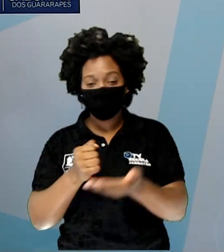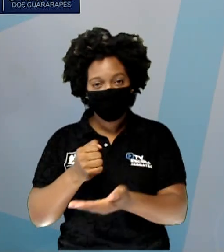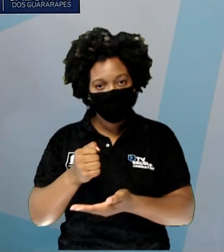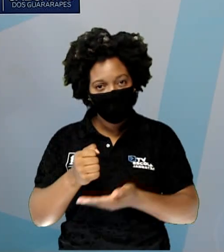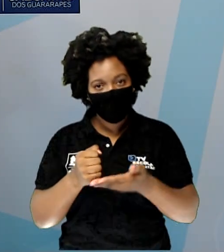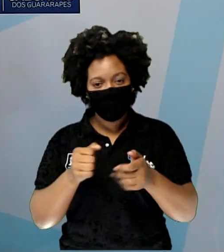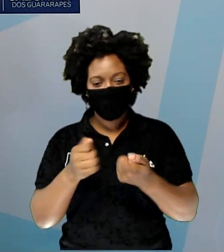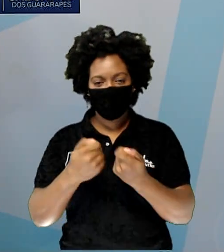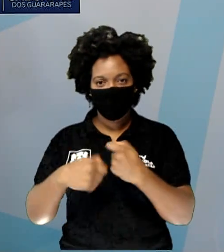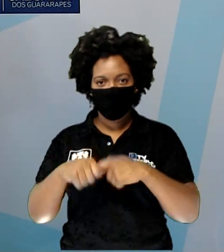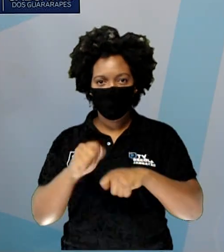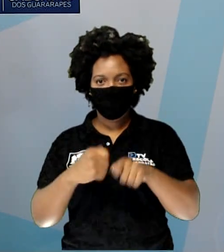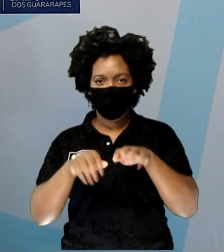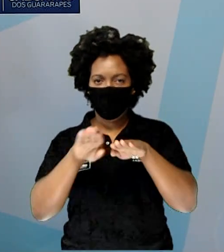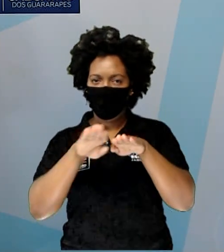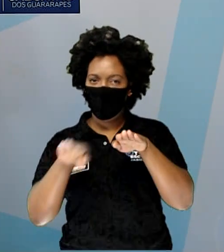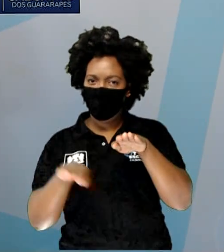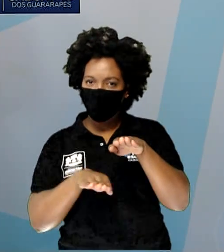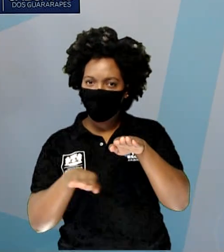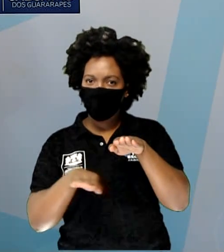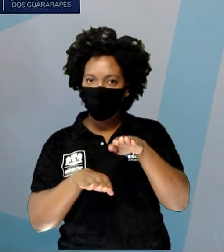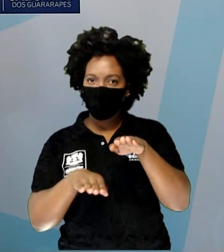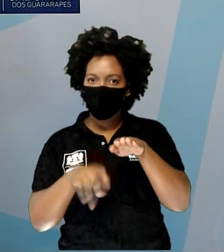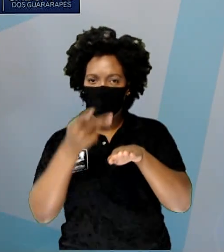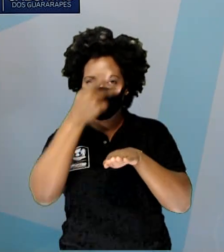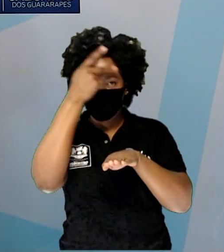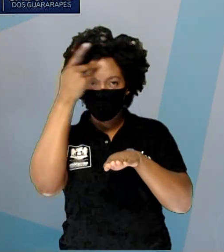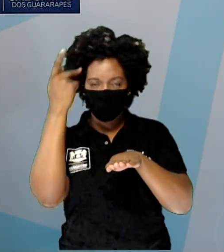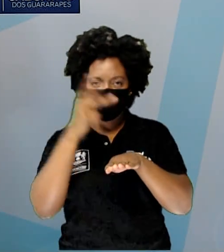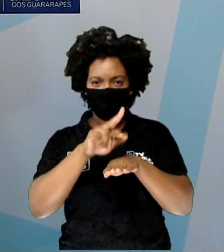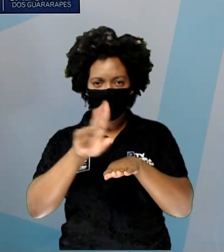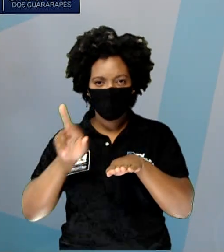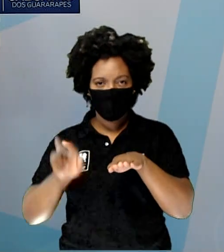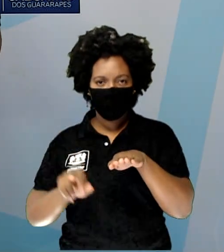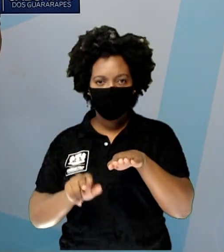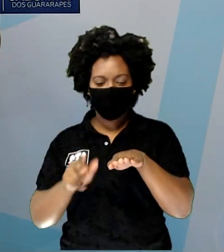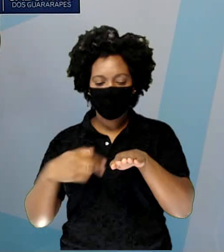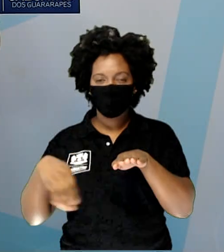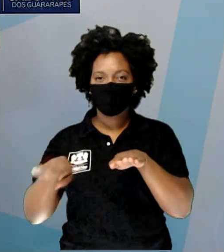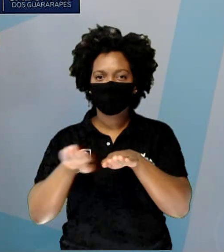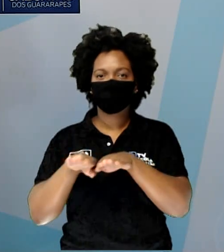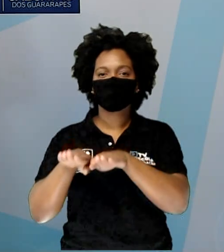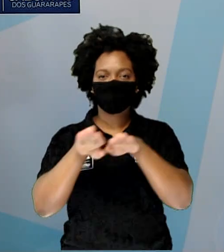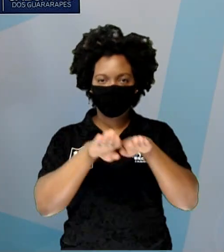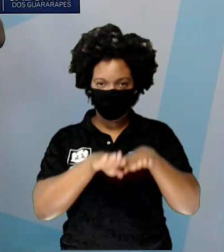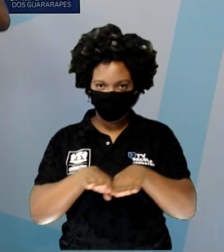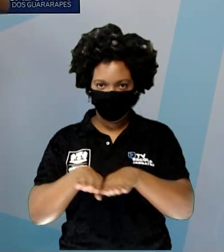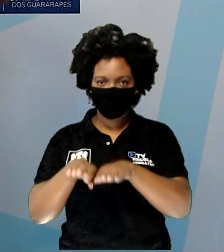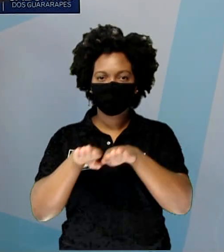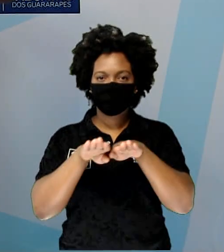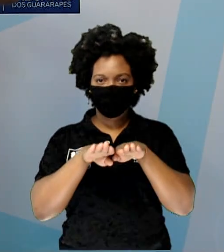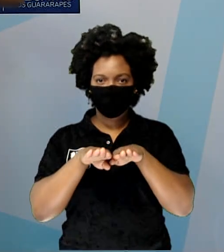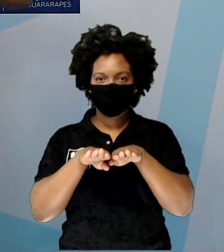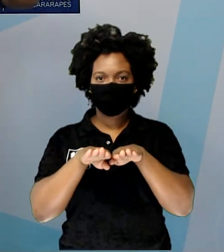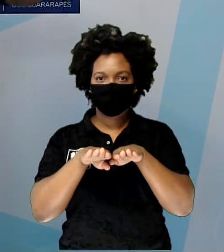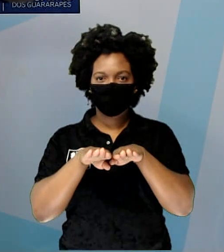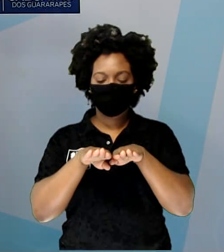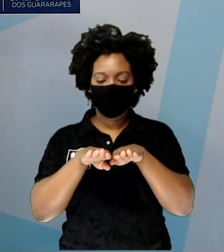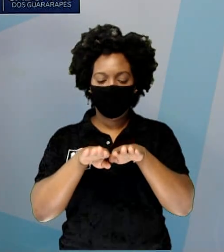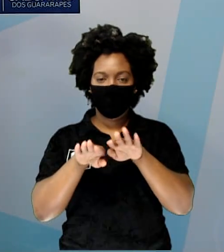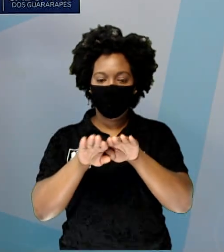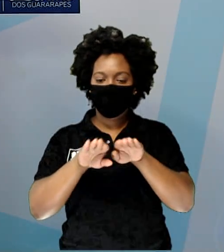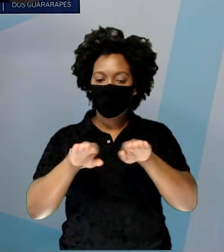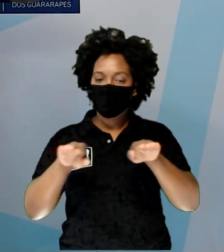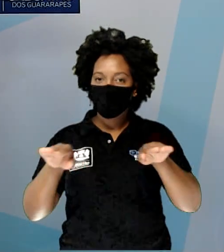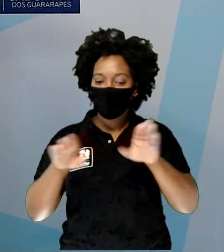economia desigualdade entre os cidadãos desses países. Então, planificada dá a